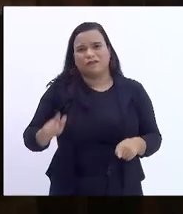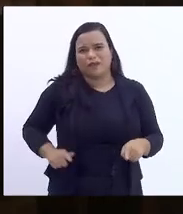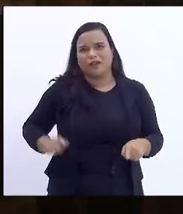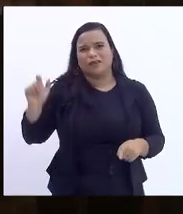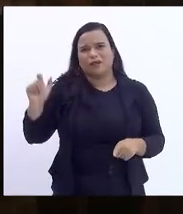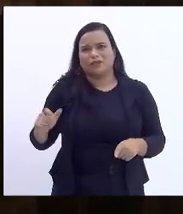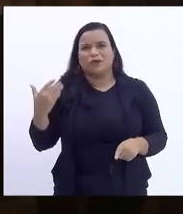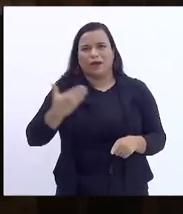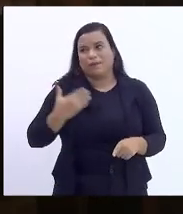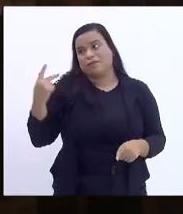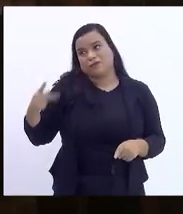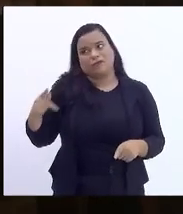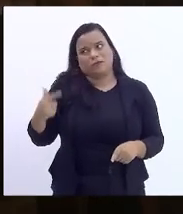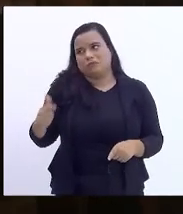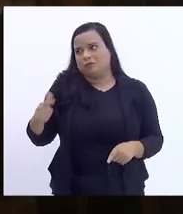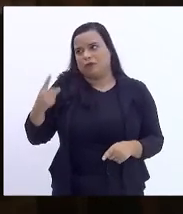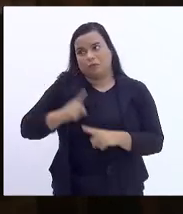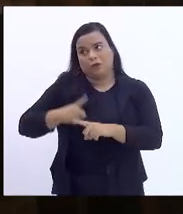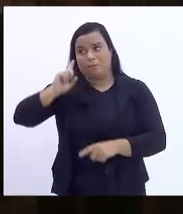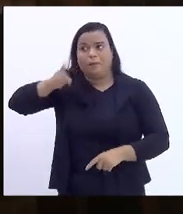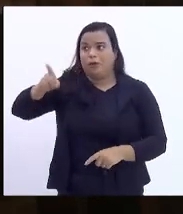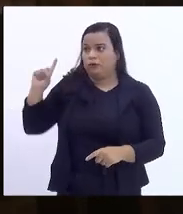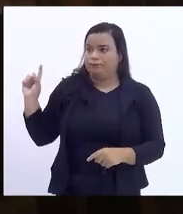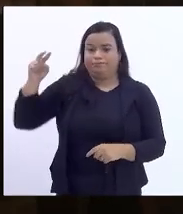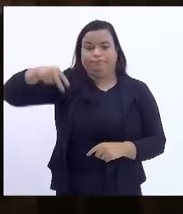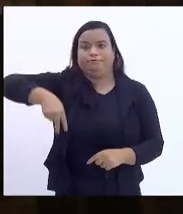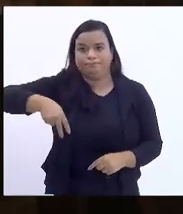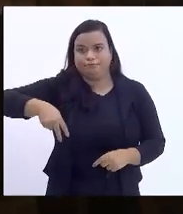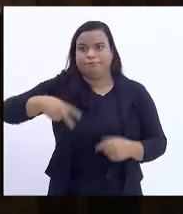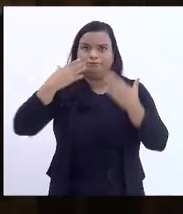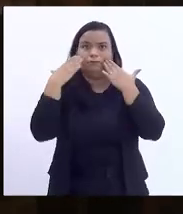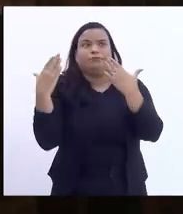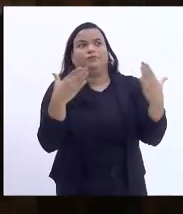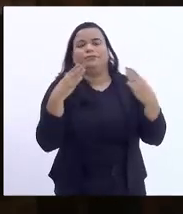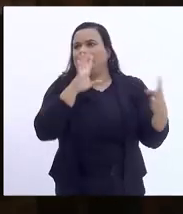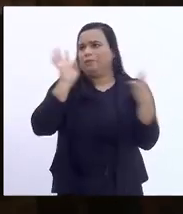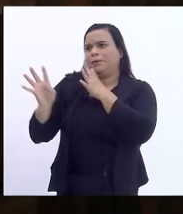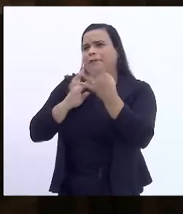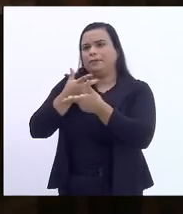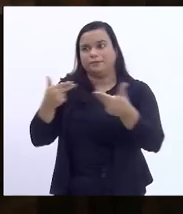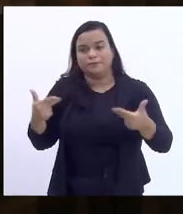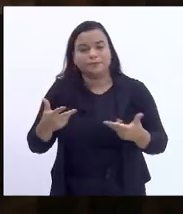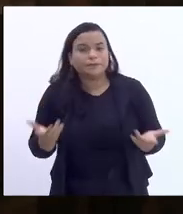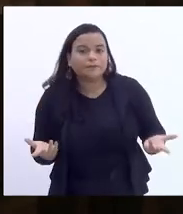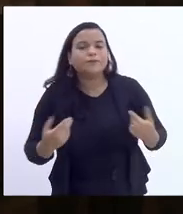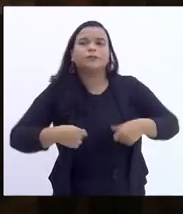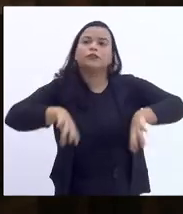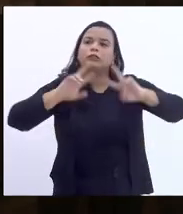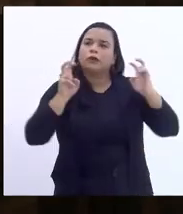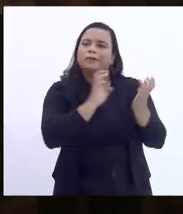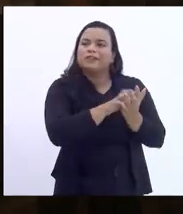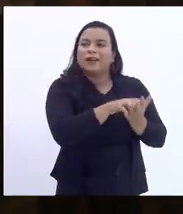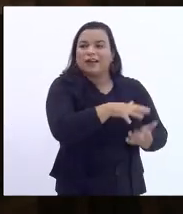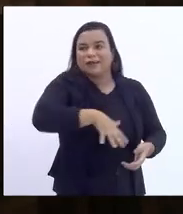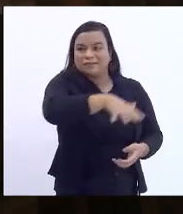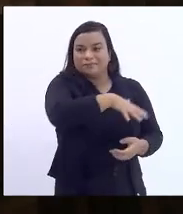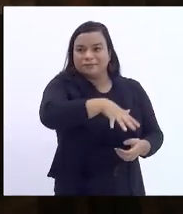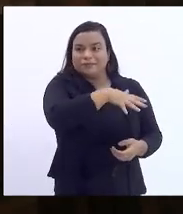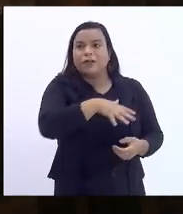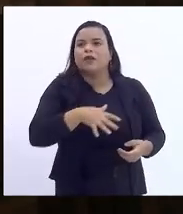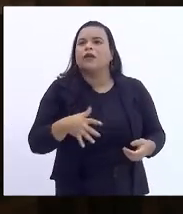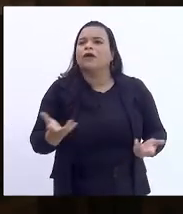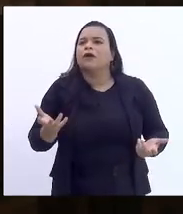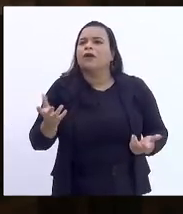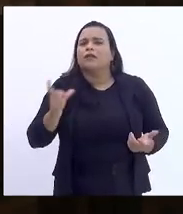foi muito amigo seu nessa situação né falar sobre o jacarezinho A peça está Silas que tem acontecido